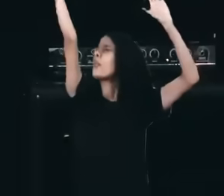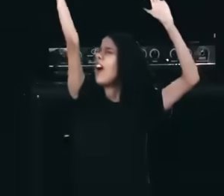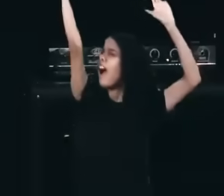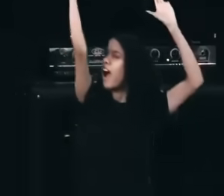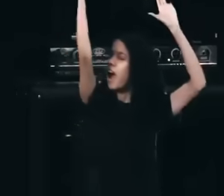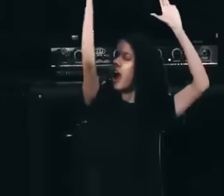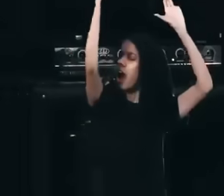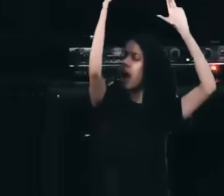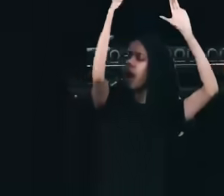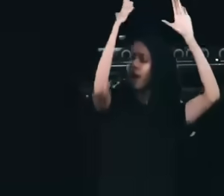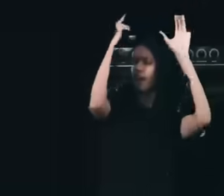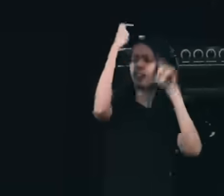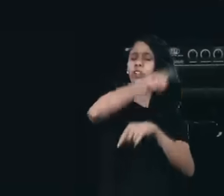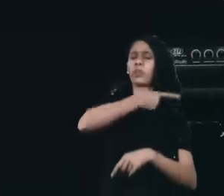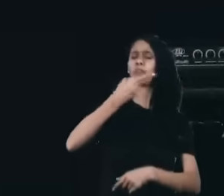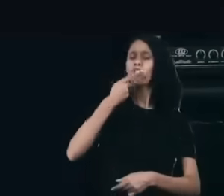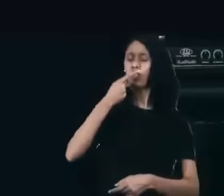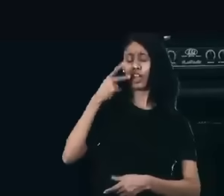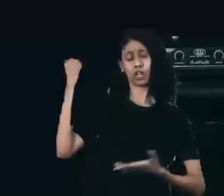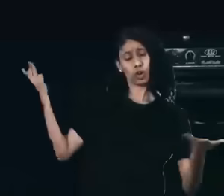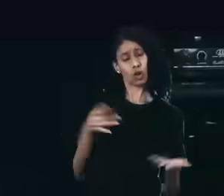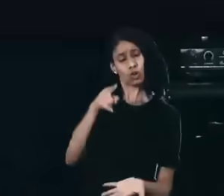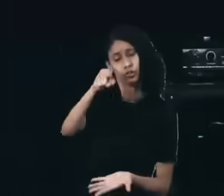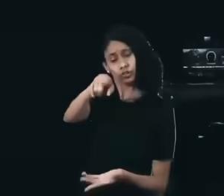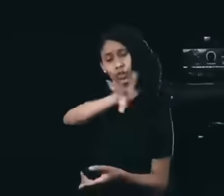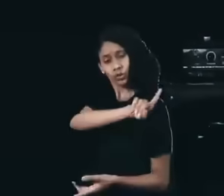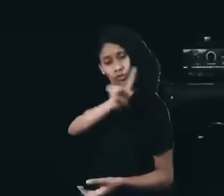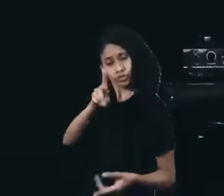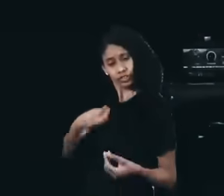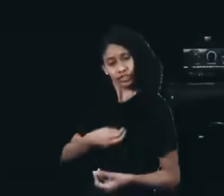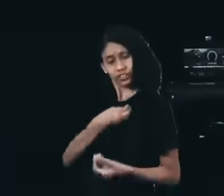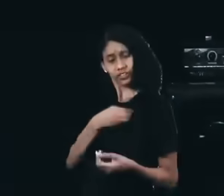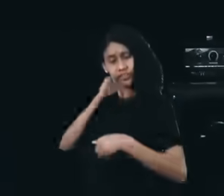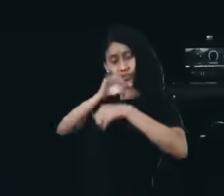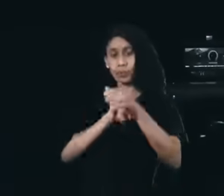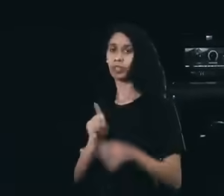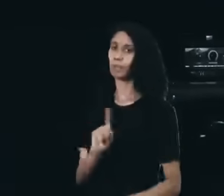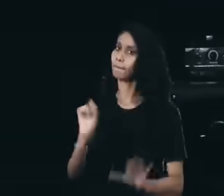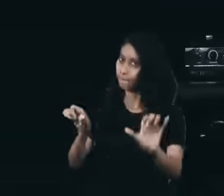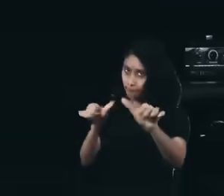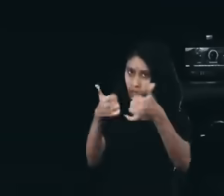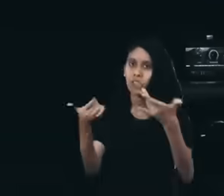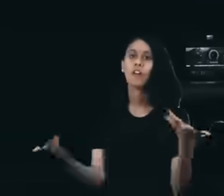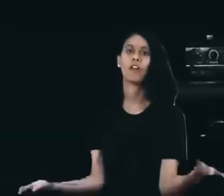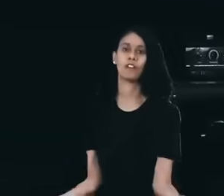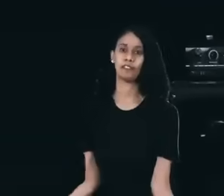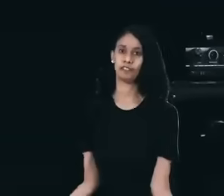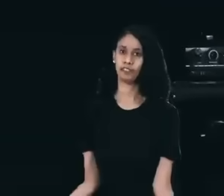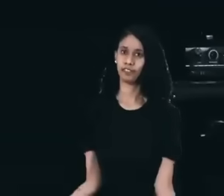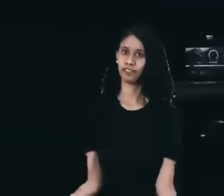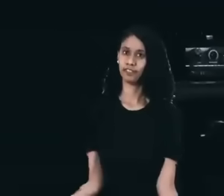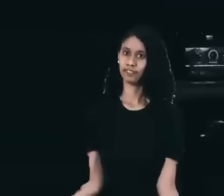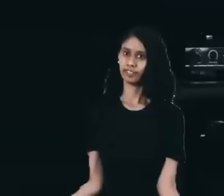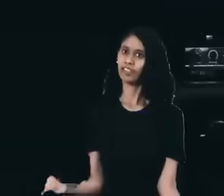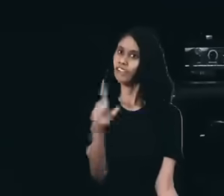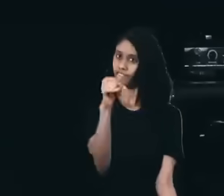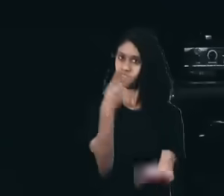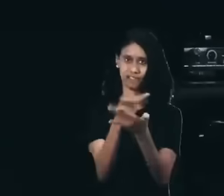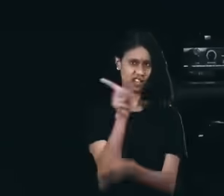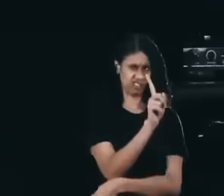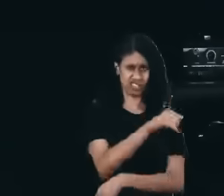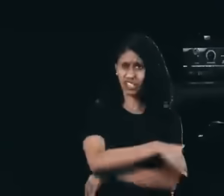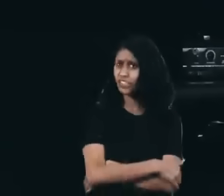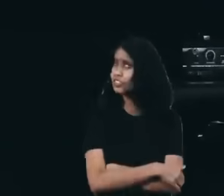mim, o pastor diga, hoje é o teu dia de viver o seu chamado. Mulher, melhore. Não vai acontecer isso,